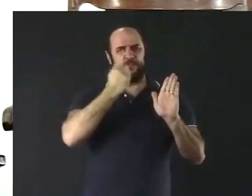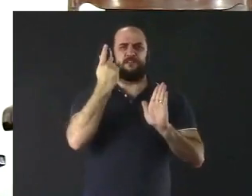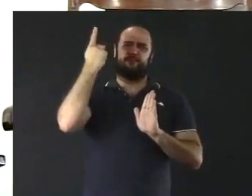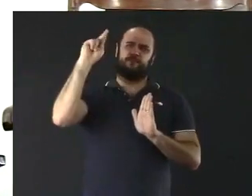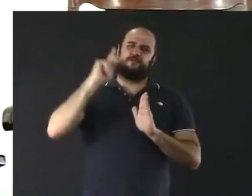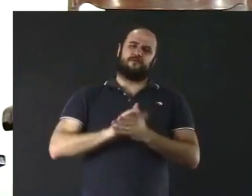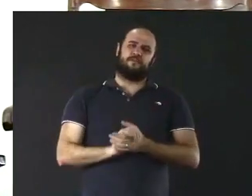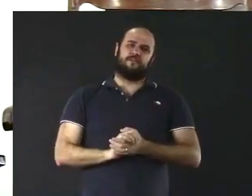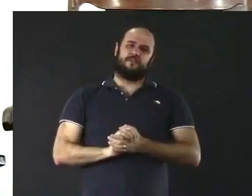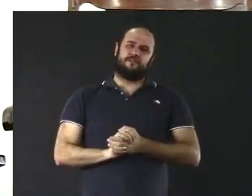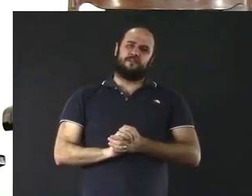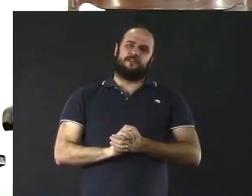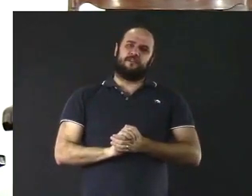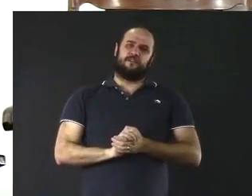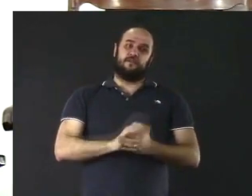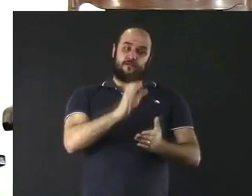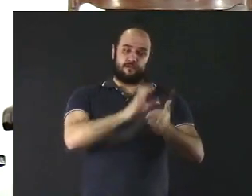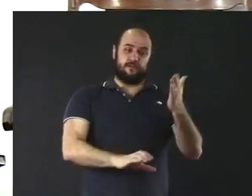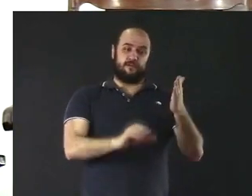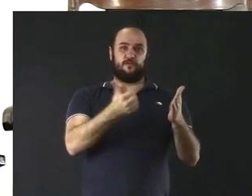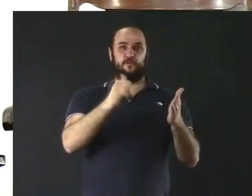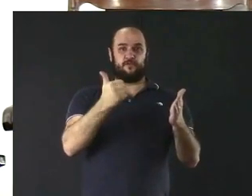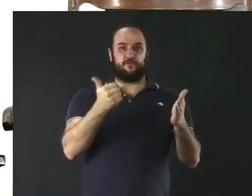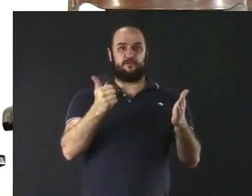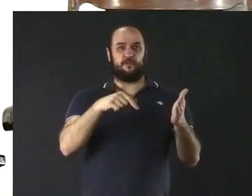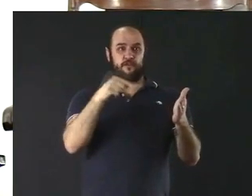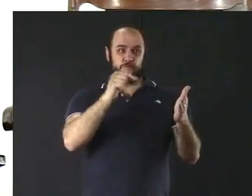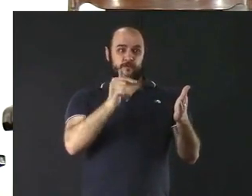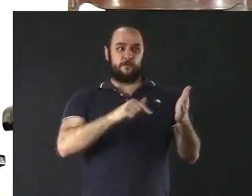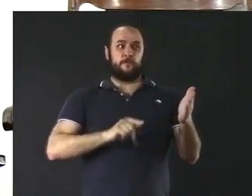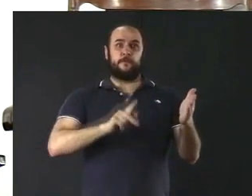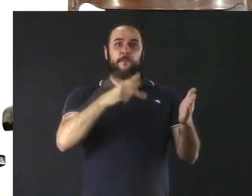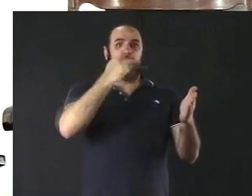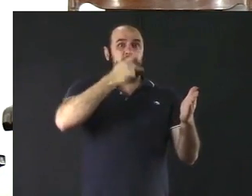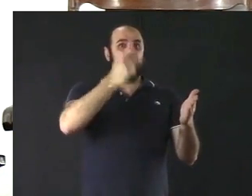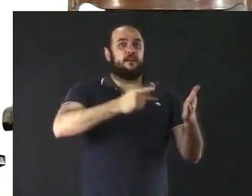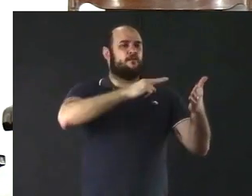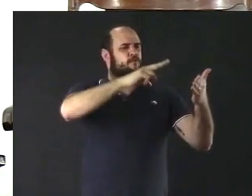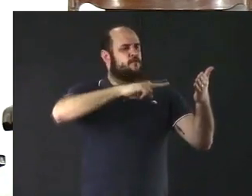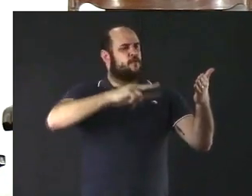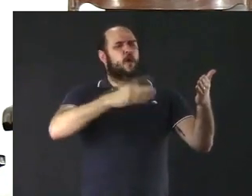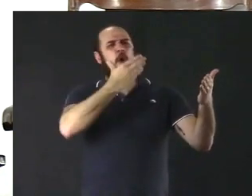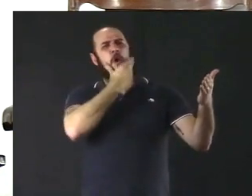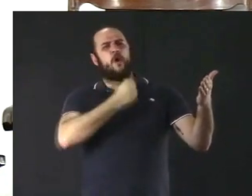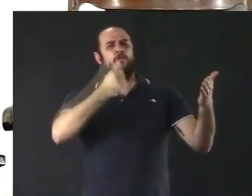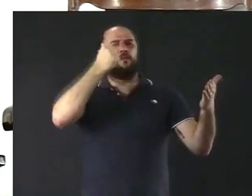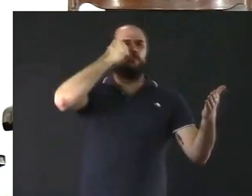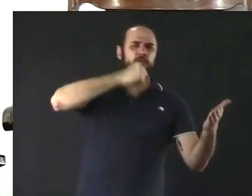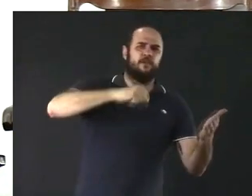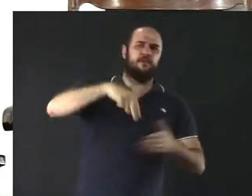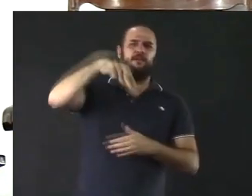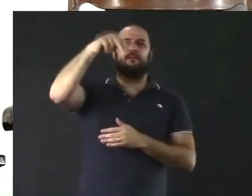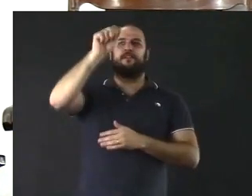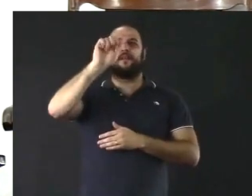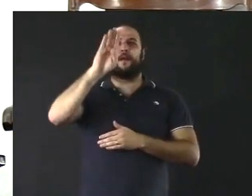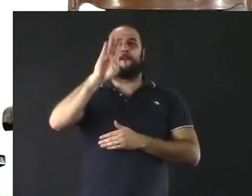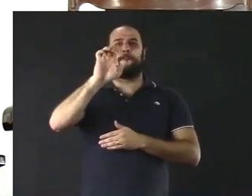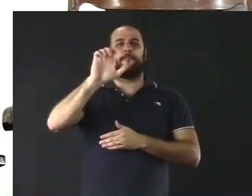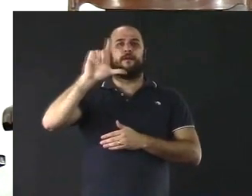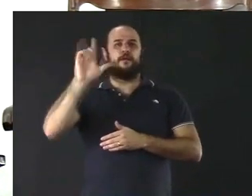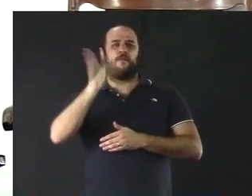texto então do capítulo 11 vai mostrar para nós diversos homens e mulheres como Abel, Enoque,